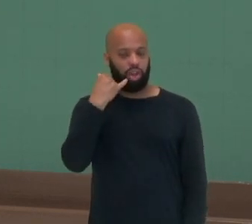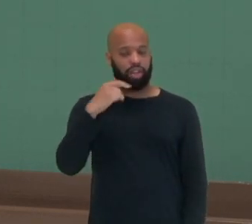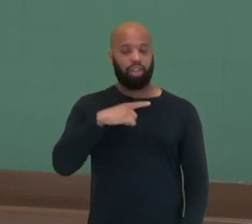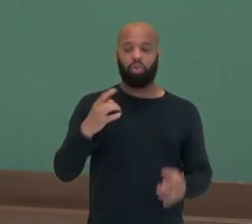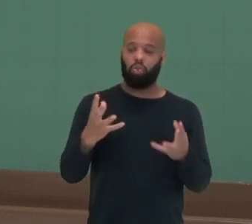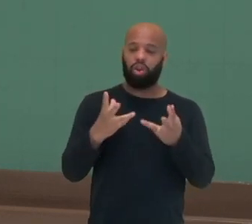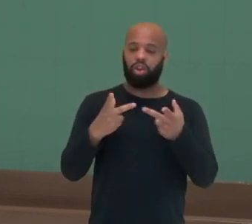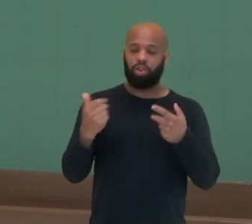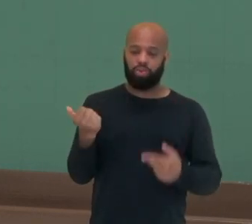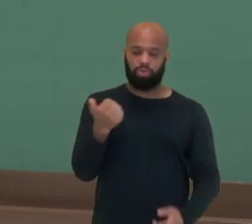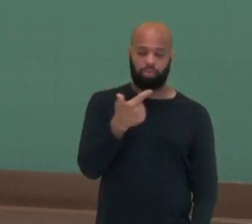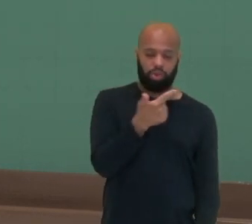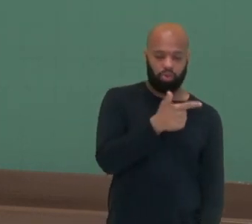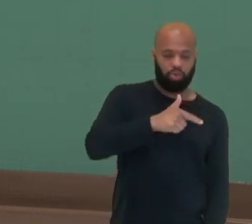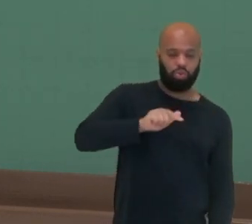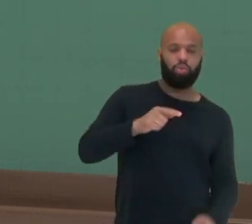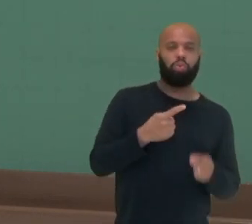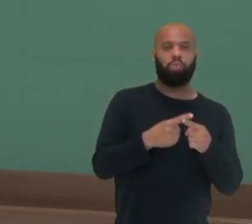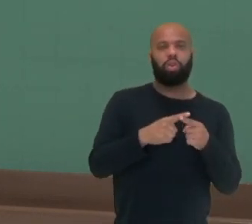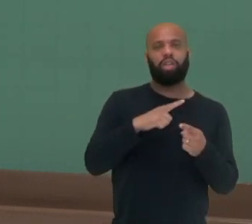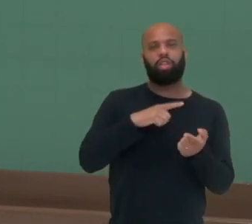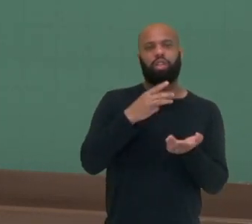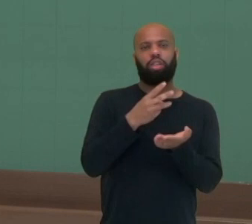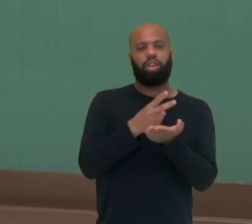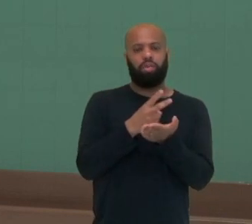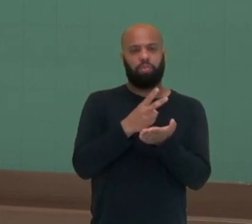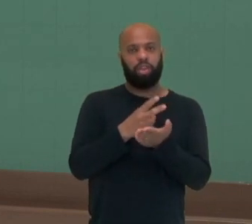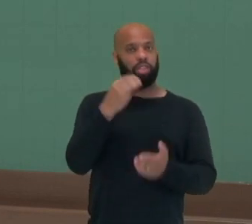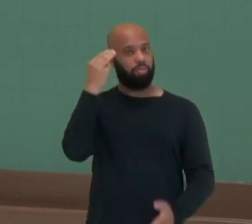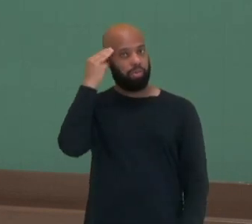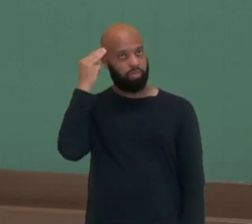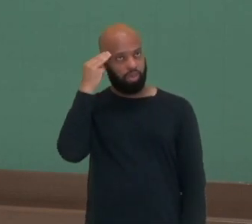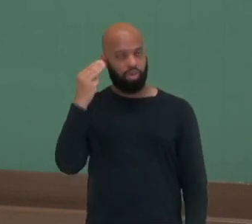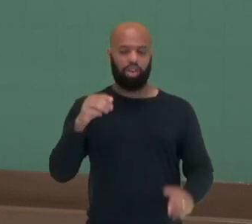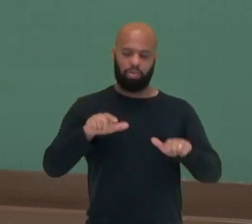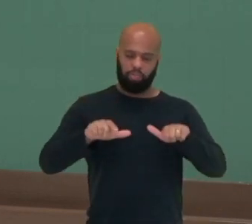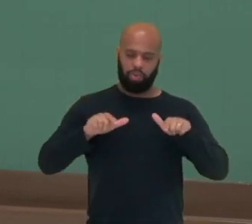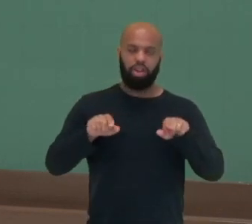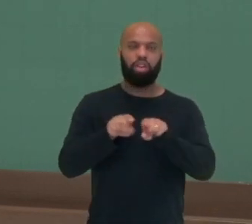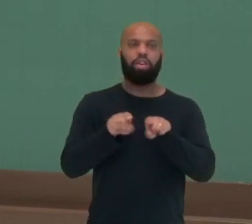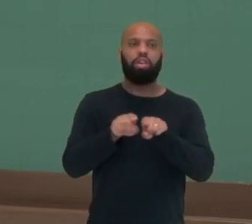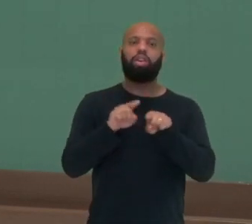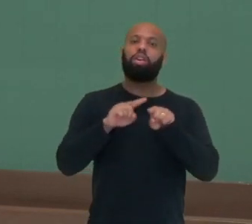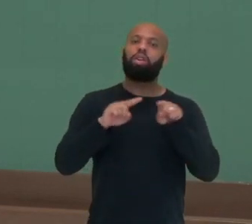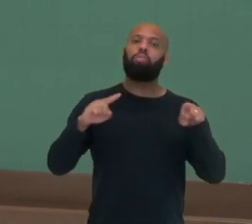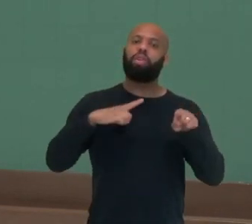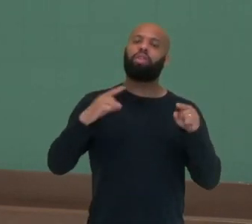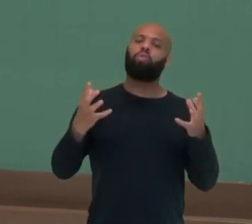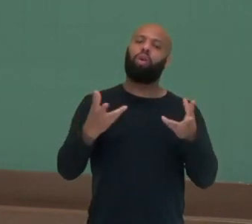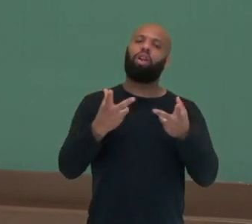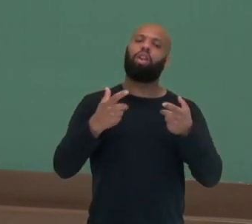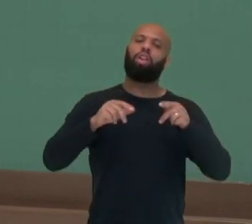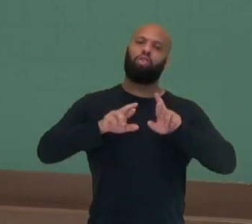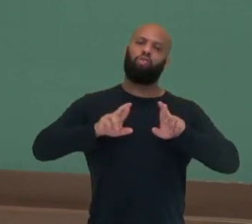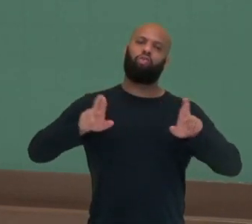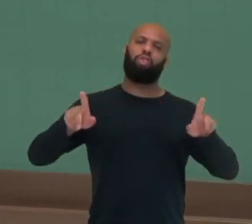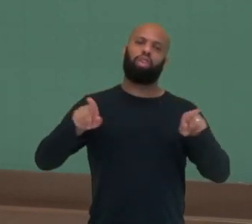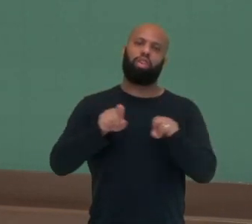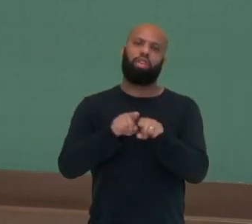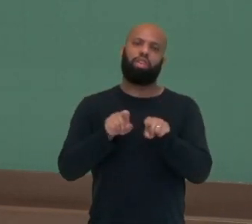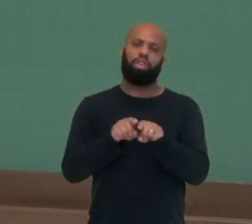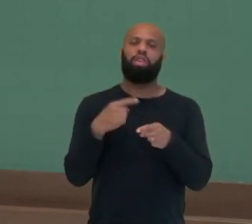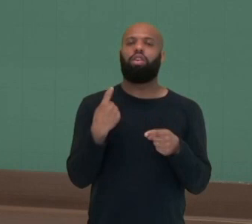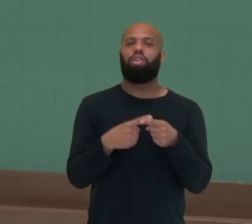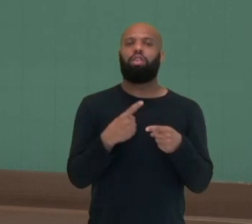outro. Apesar de ter a mesma memória, a mesma placa, mas ele tem uma qualidade embarcada diferente. Então, Então, às vezes, não